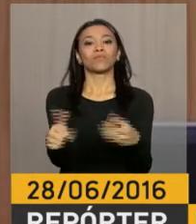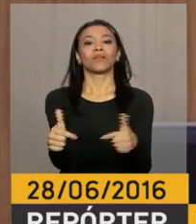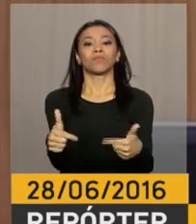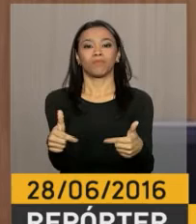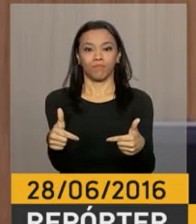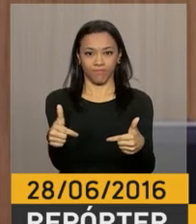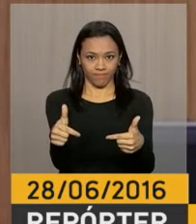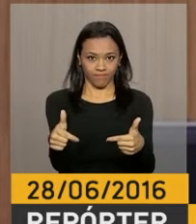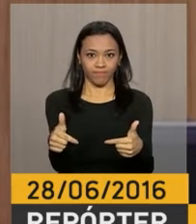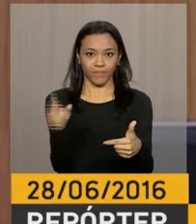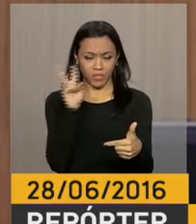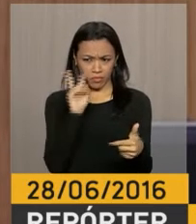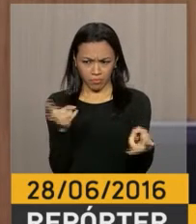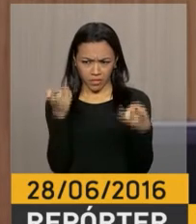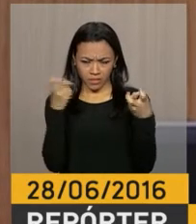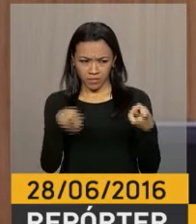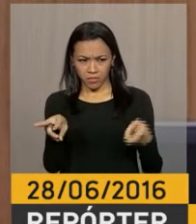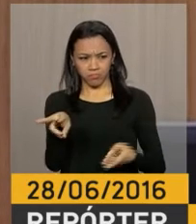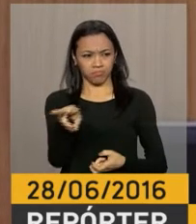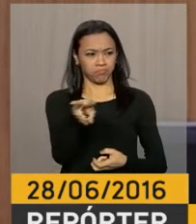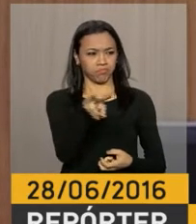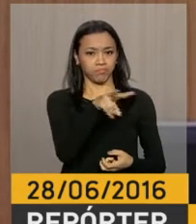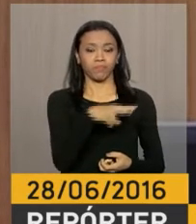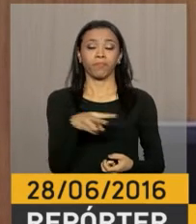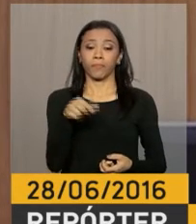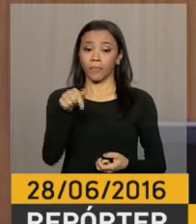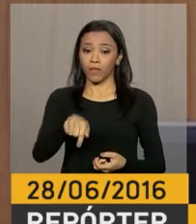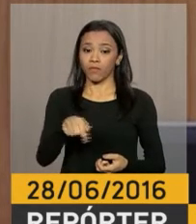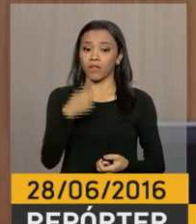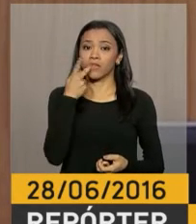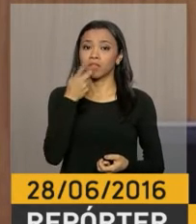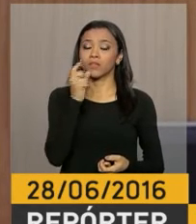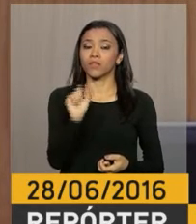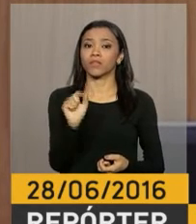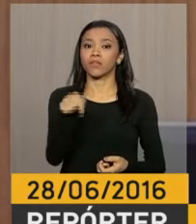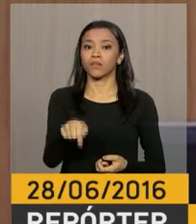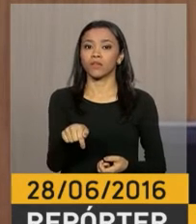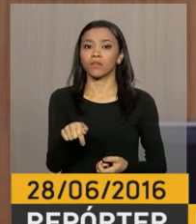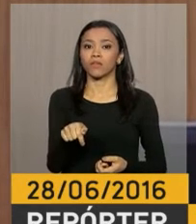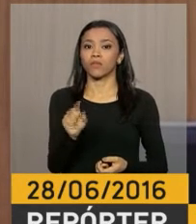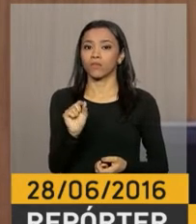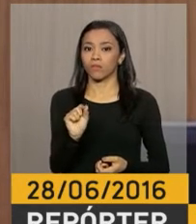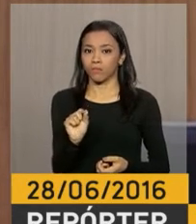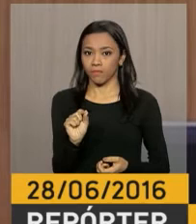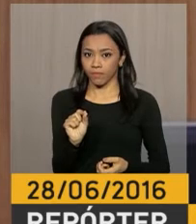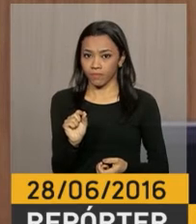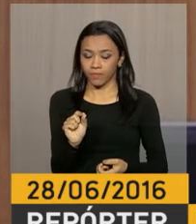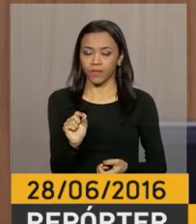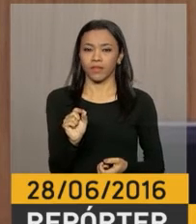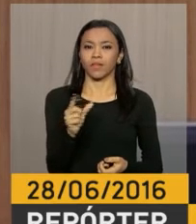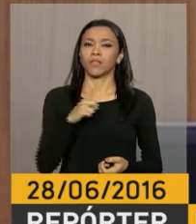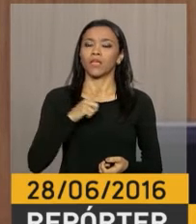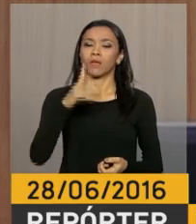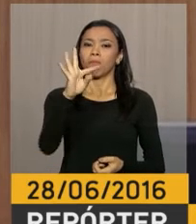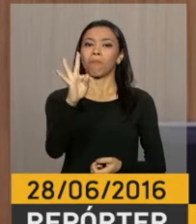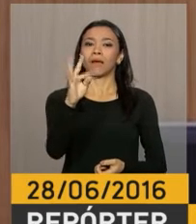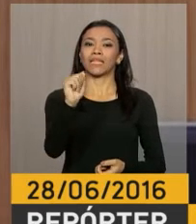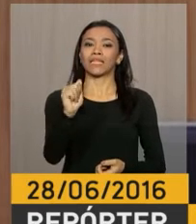a força de trabalho, e aqui eu me refiro à penalidade contínua, com uma taxa de